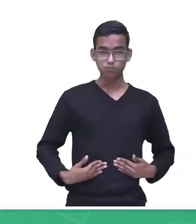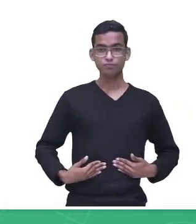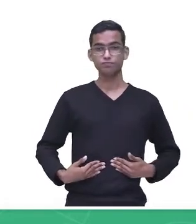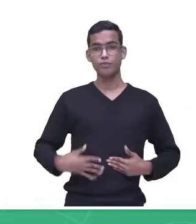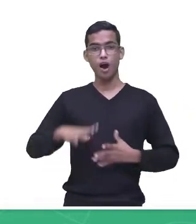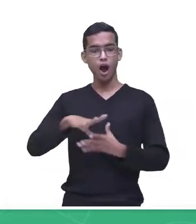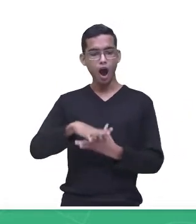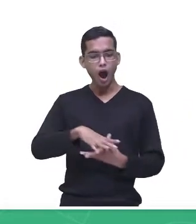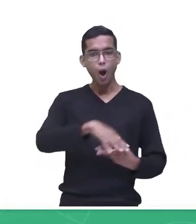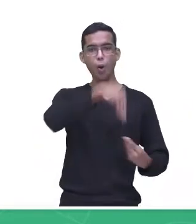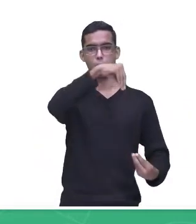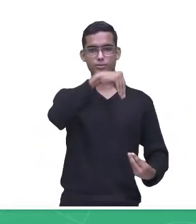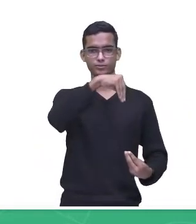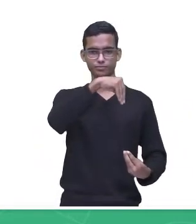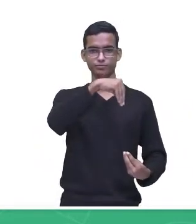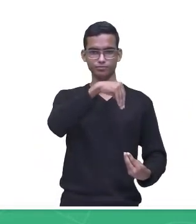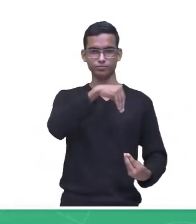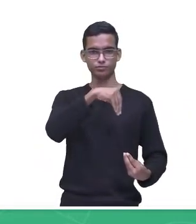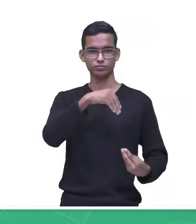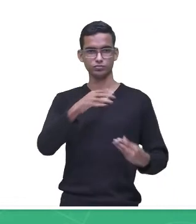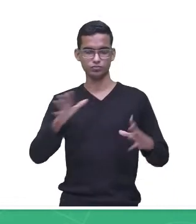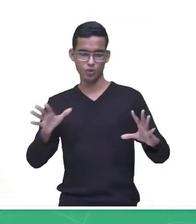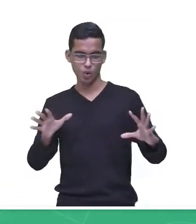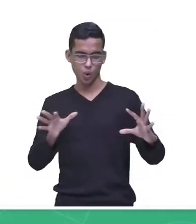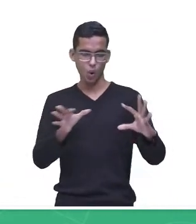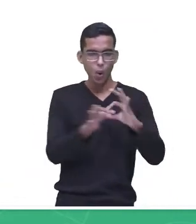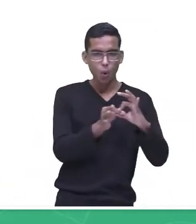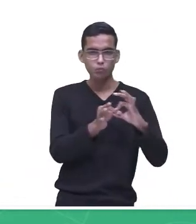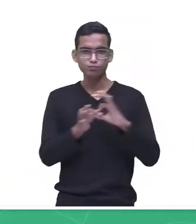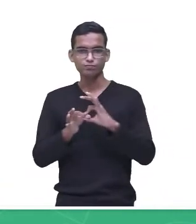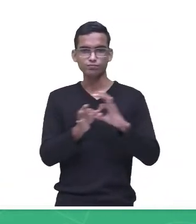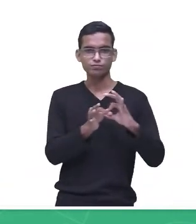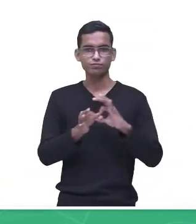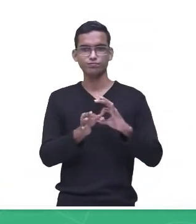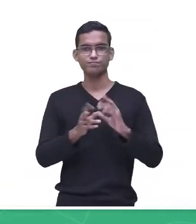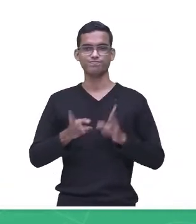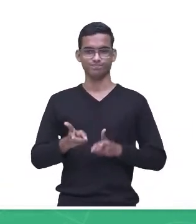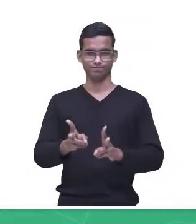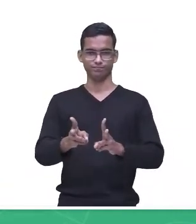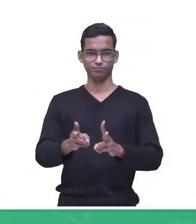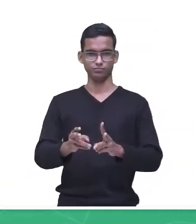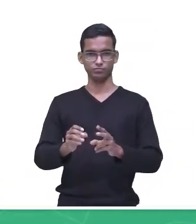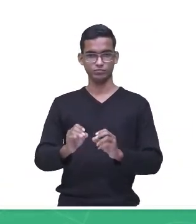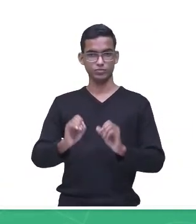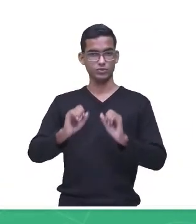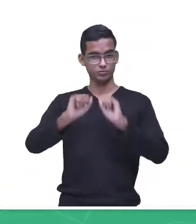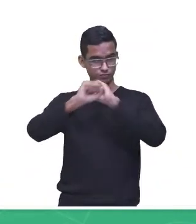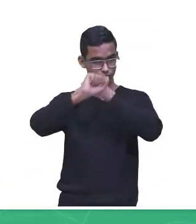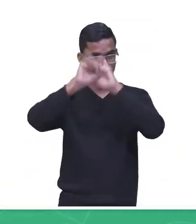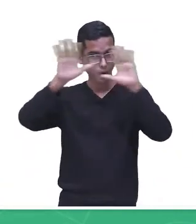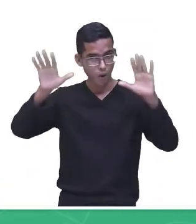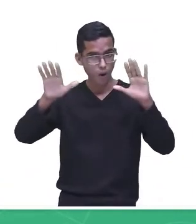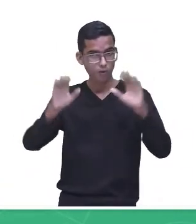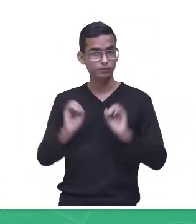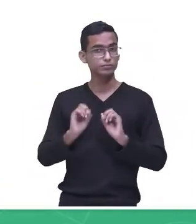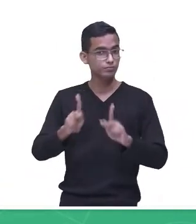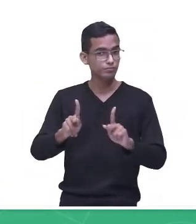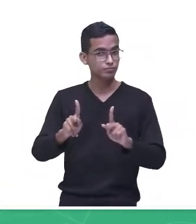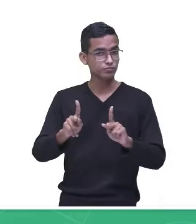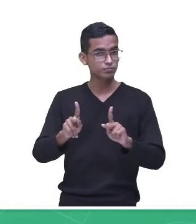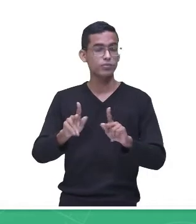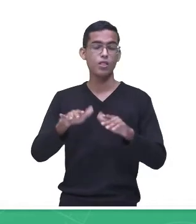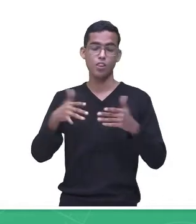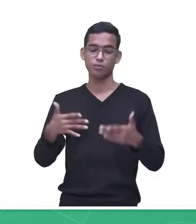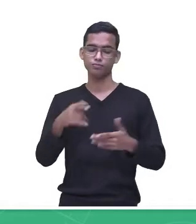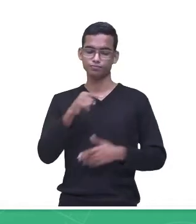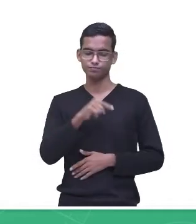Um precisa do outro. A alma precisa do corpo e o corpo precisa da alma. Tá entendido isso daí? Muito bem. Baseado nisso,